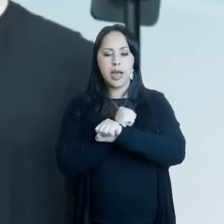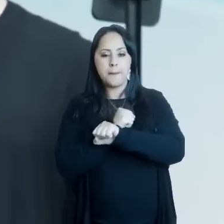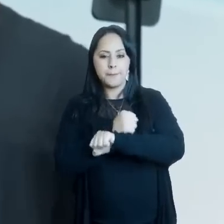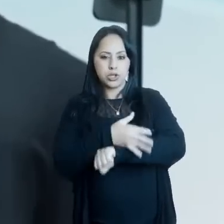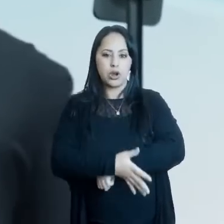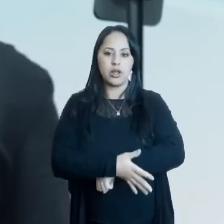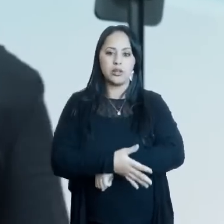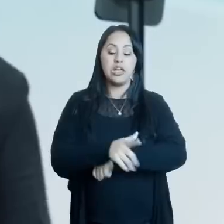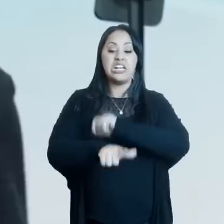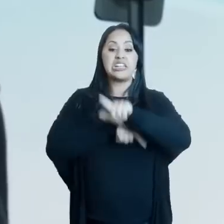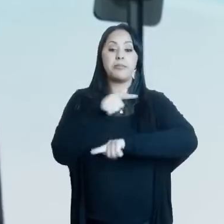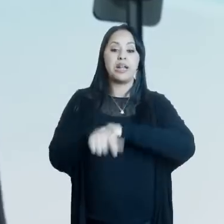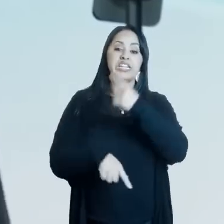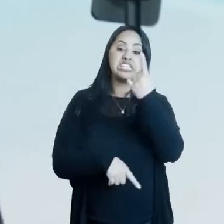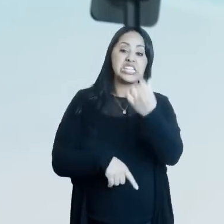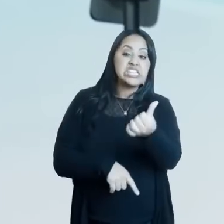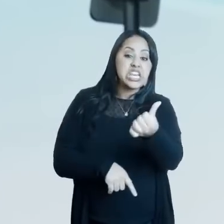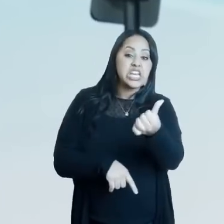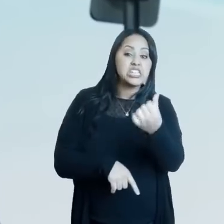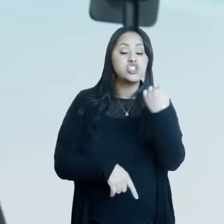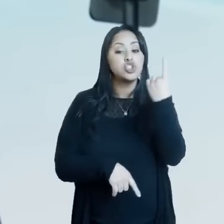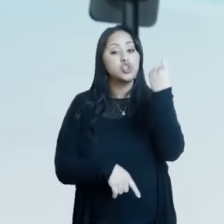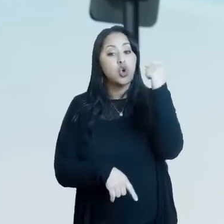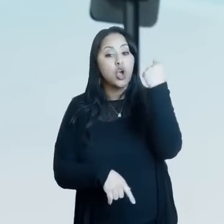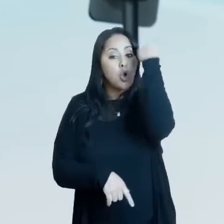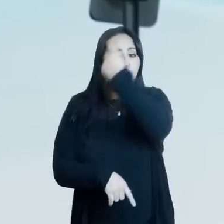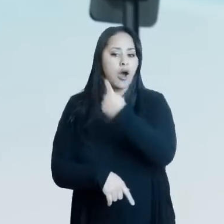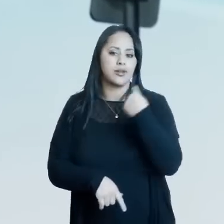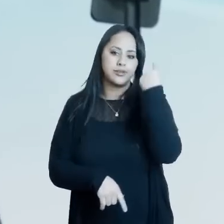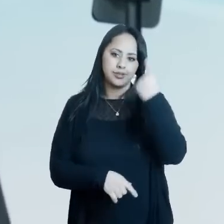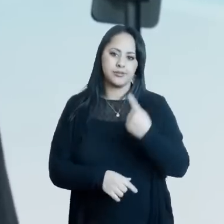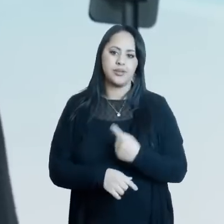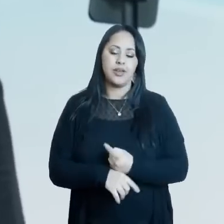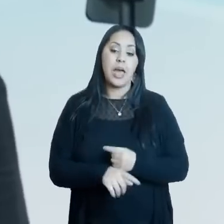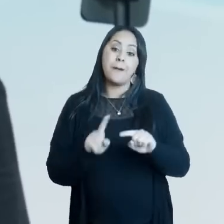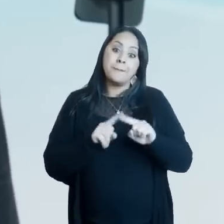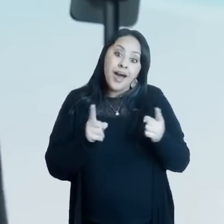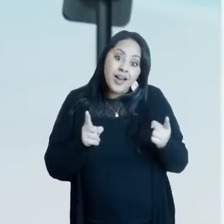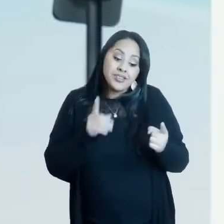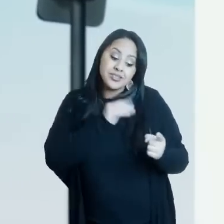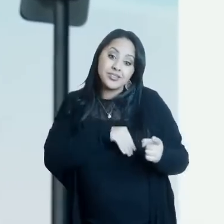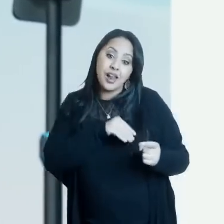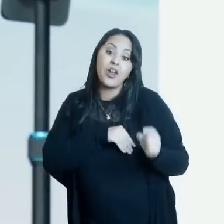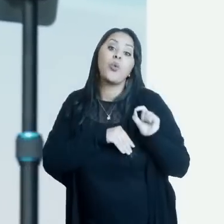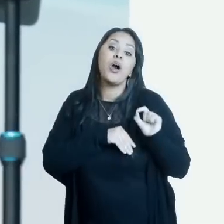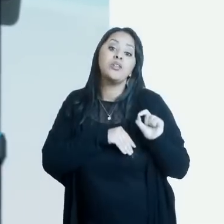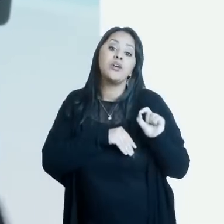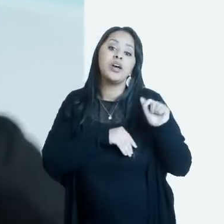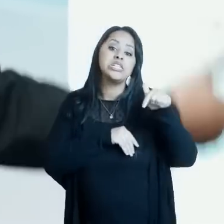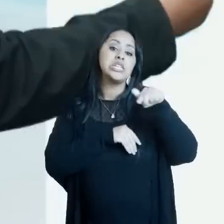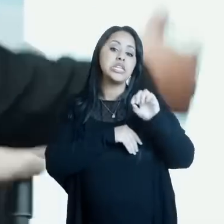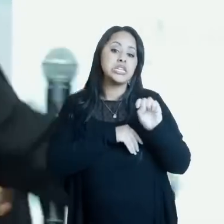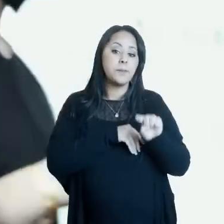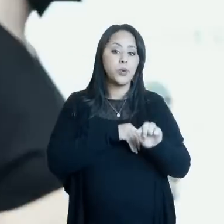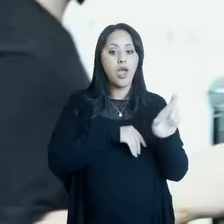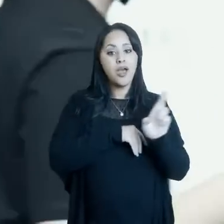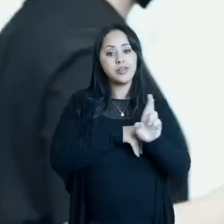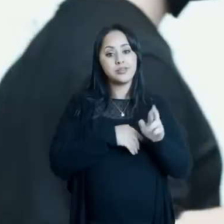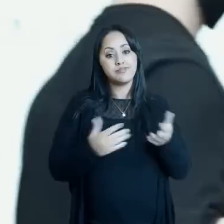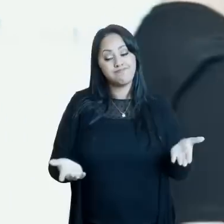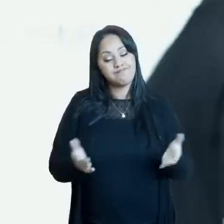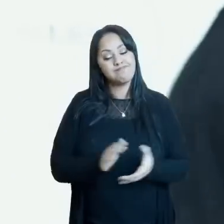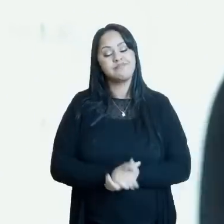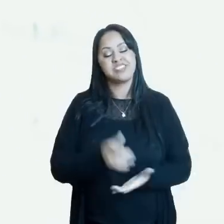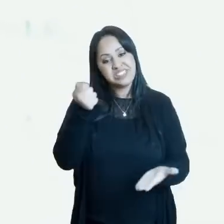hoje? 16, 18. 16, 18 horas por dia. Tá pagando o preço, tá? Isso é pagar o preço. Isso. Valeu, mano. Aí, valeu.